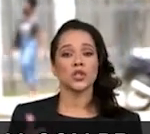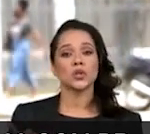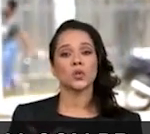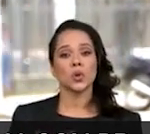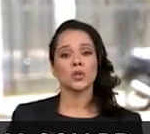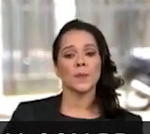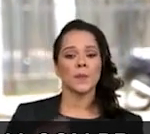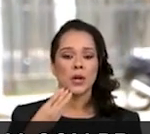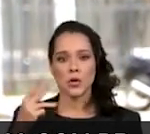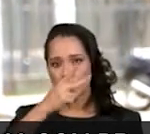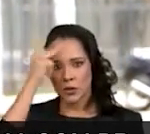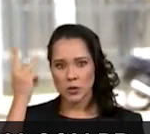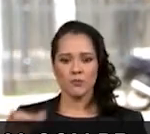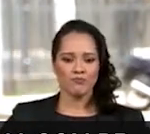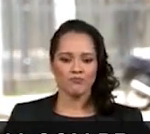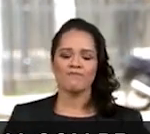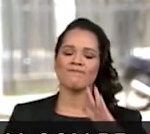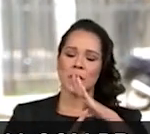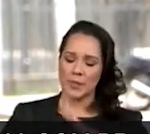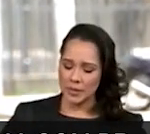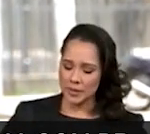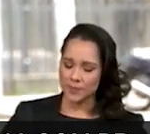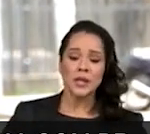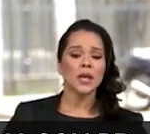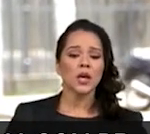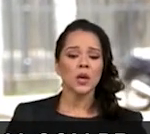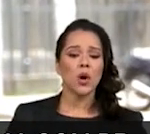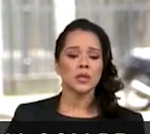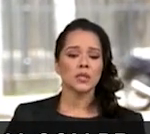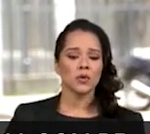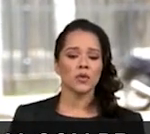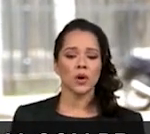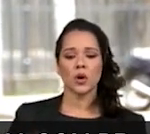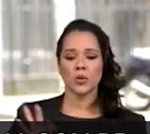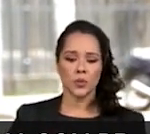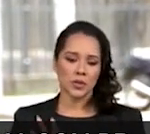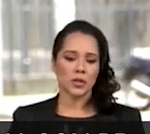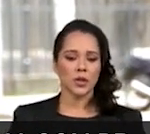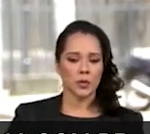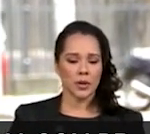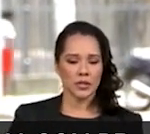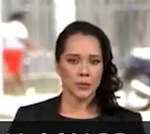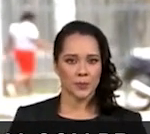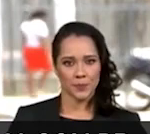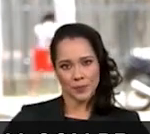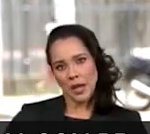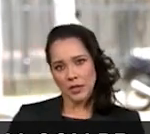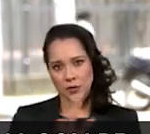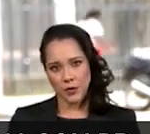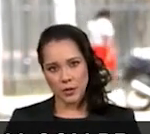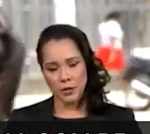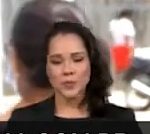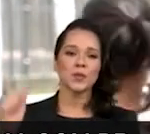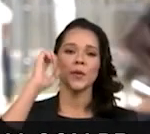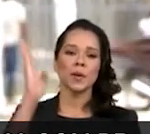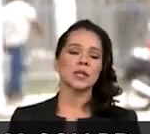12 milhões de brasileiros sofrem de depressão, o que equivale a 5,8% da população. Estes dados colocam